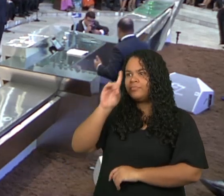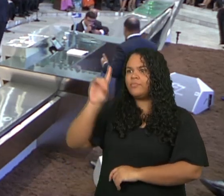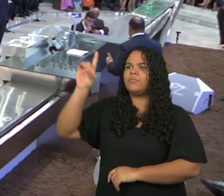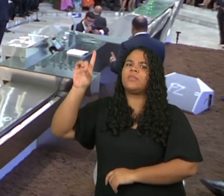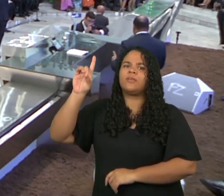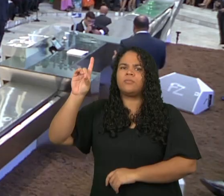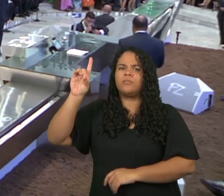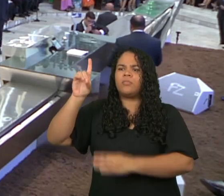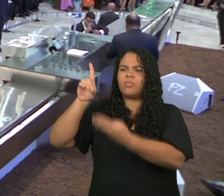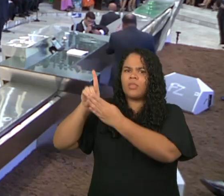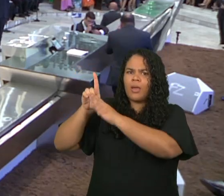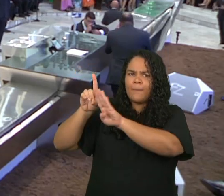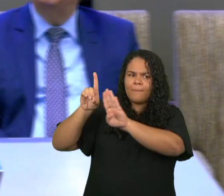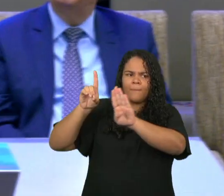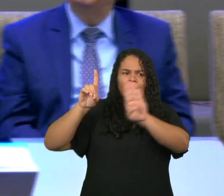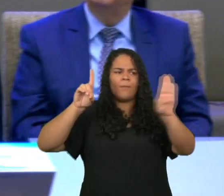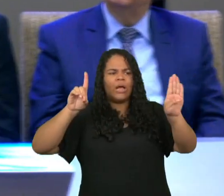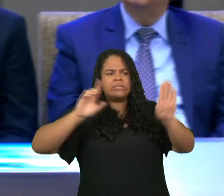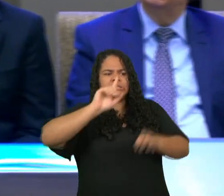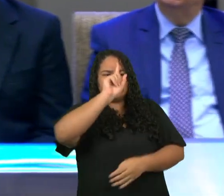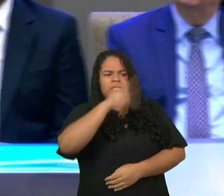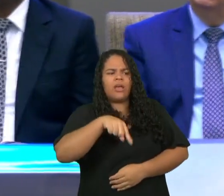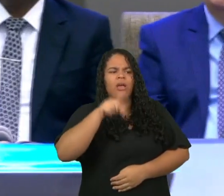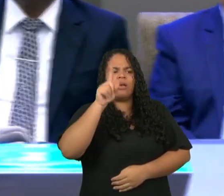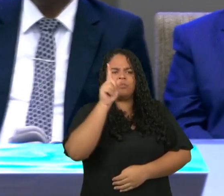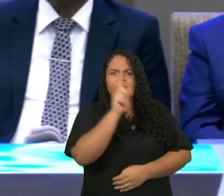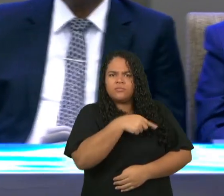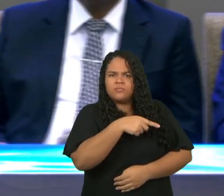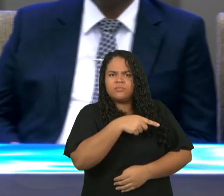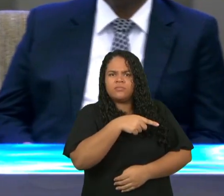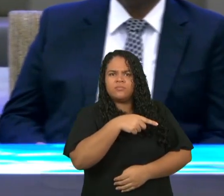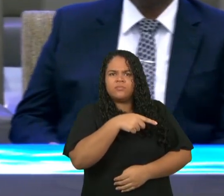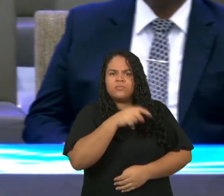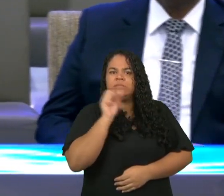revogar uma promessa